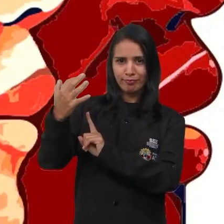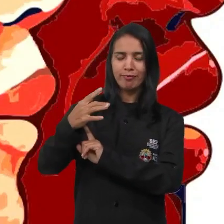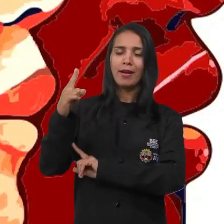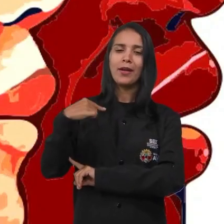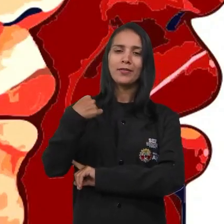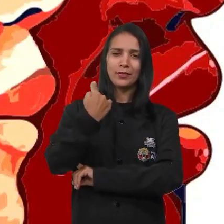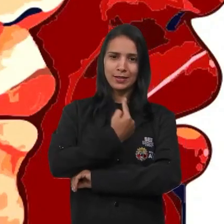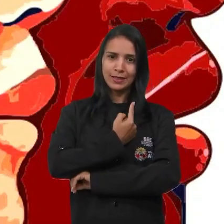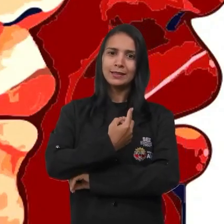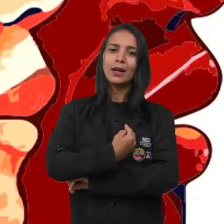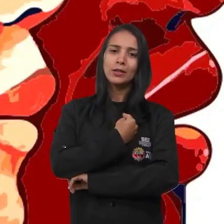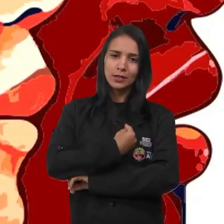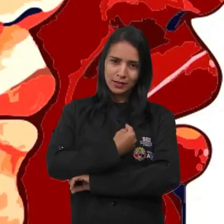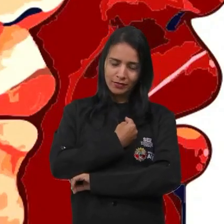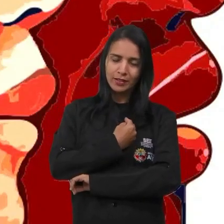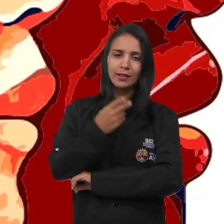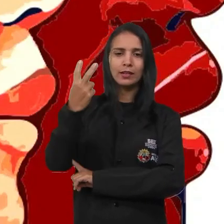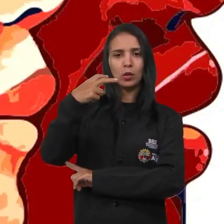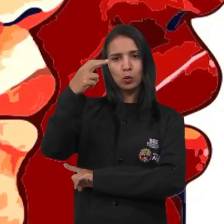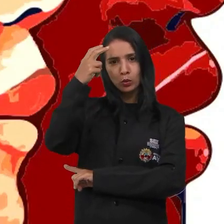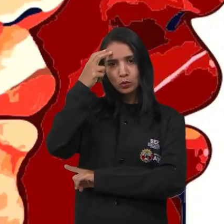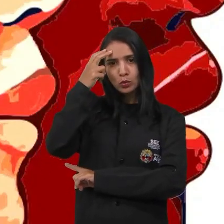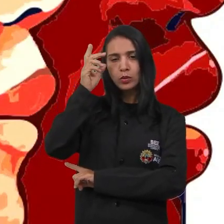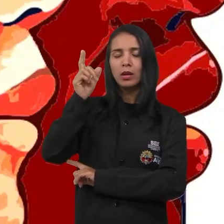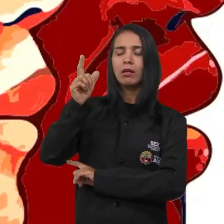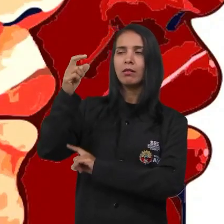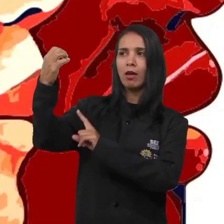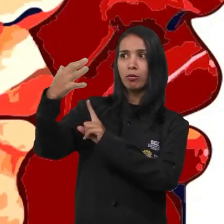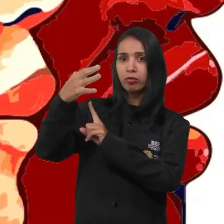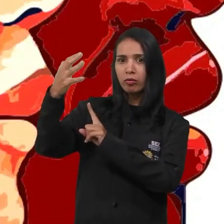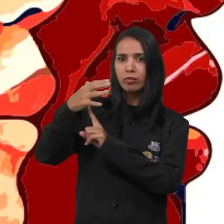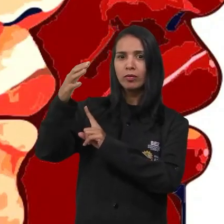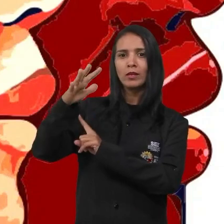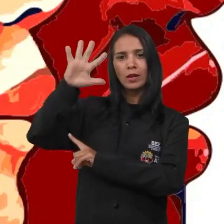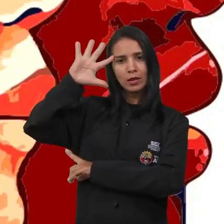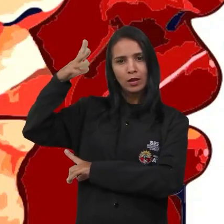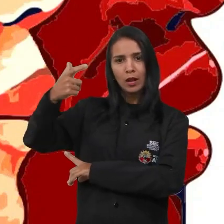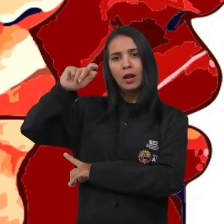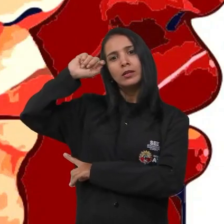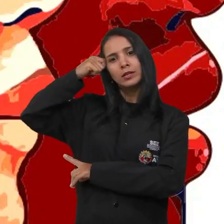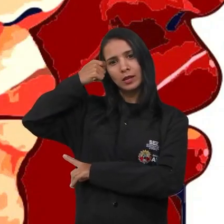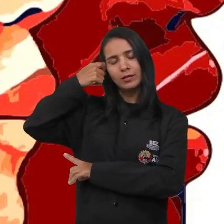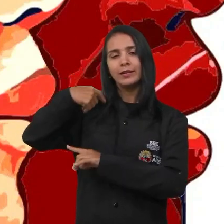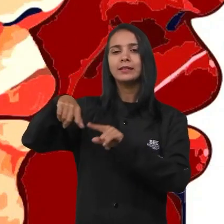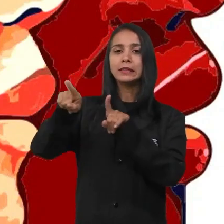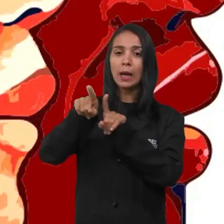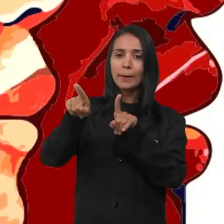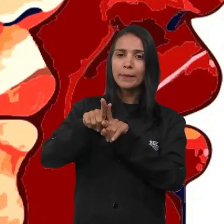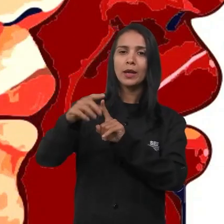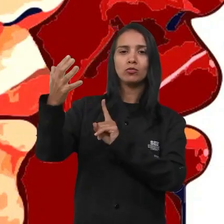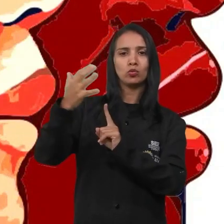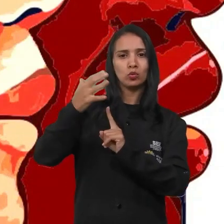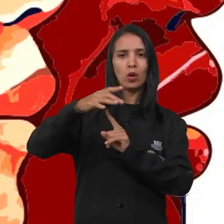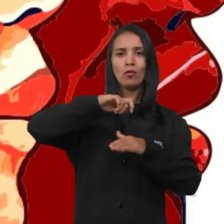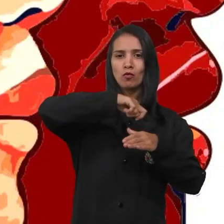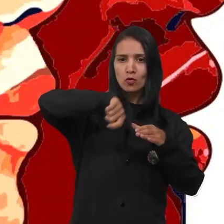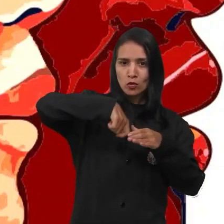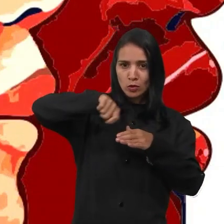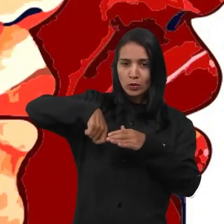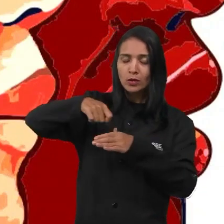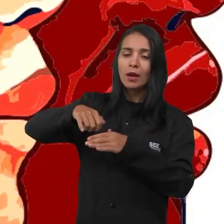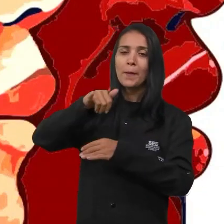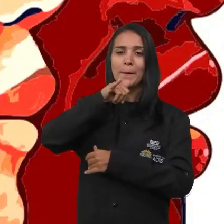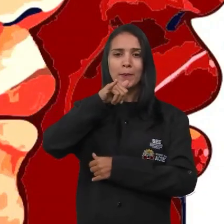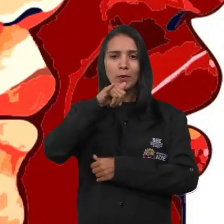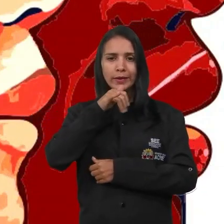população africana. Eles também marcaram a nossa culinária. Exemplos, o acarajé,